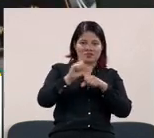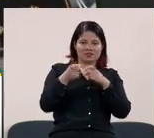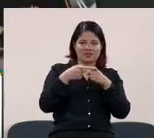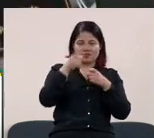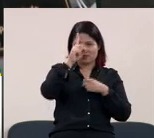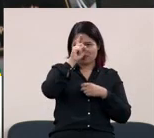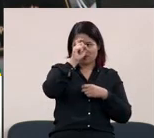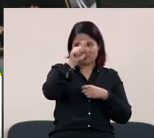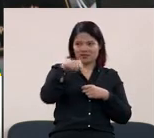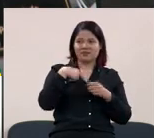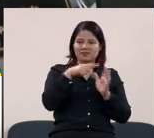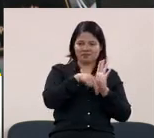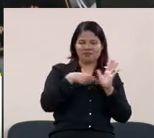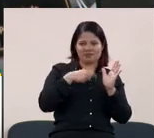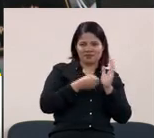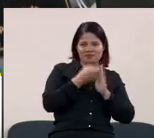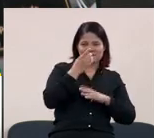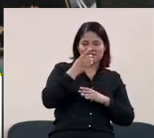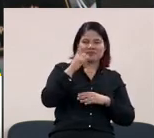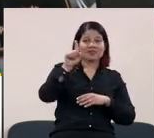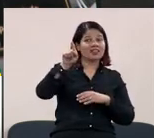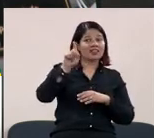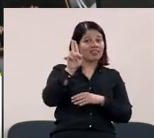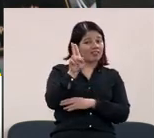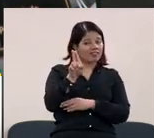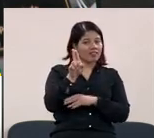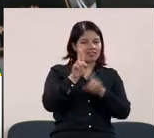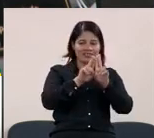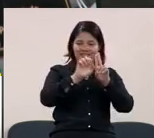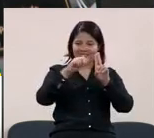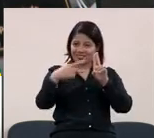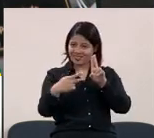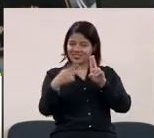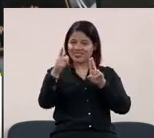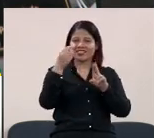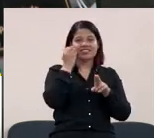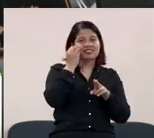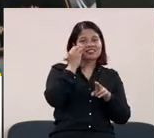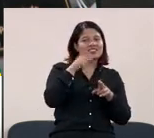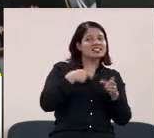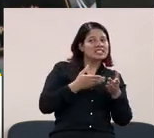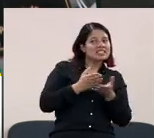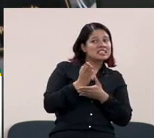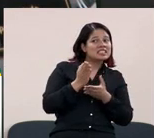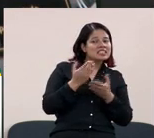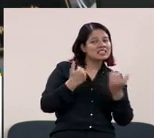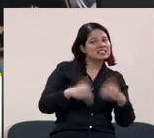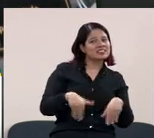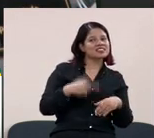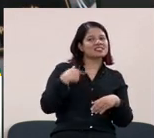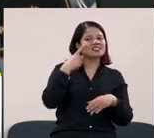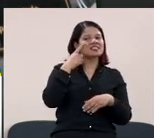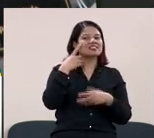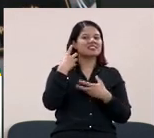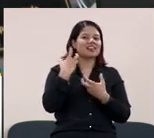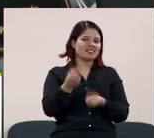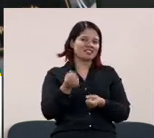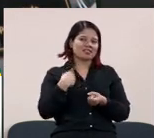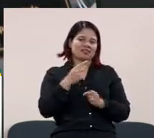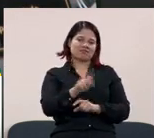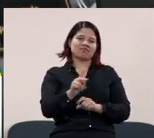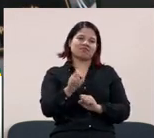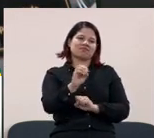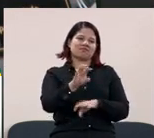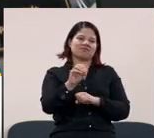meu projeto, que eu falei aqui, lá na UEAP, eu vou ser professor lá, se me quiserem também lá, né? Tem que fazer uma prova, né? Então, vou ser professor lá.